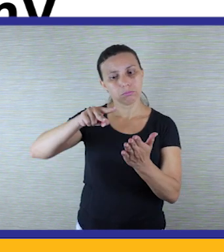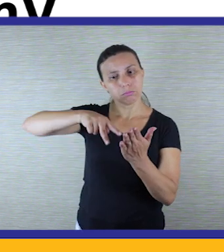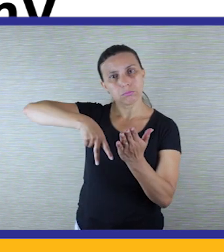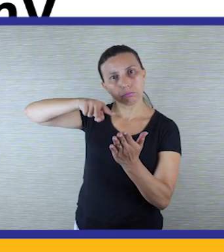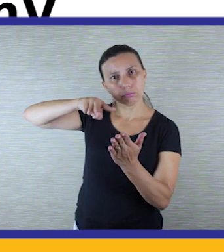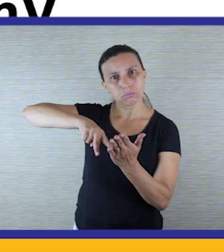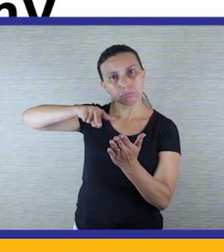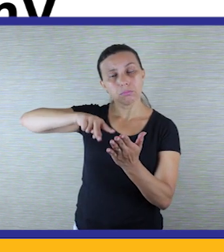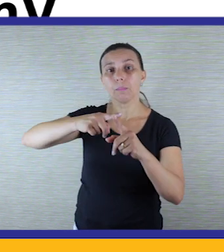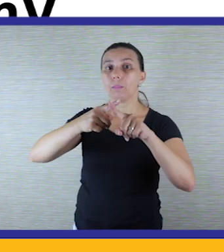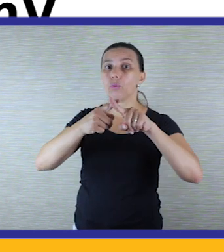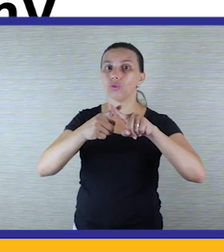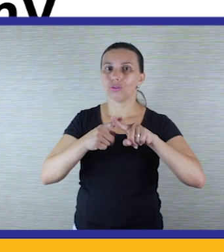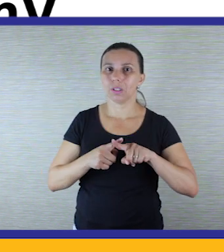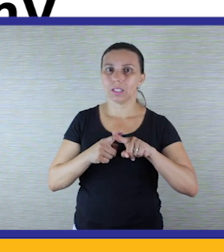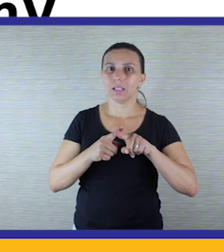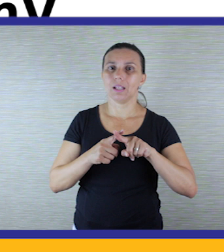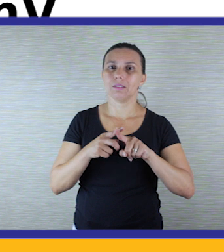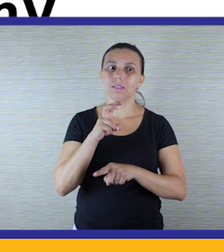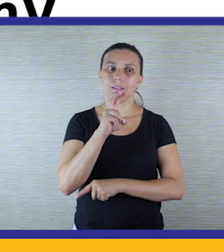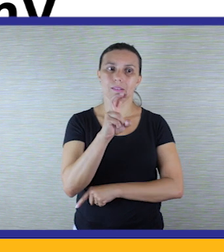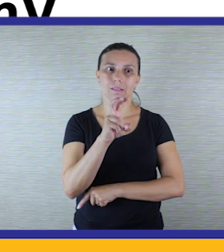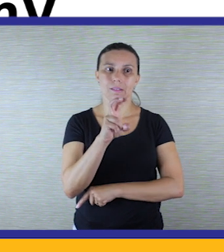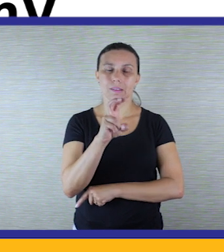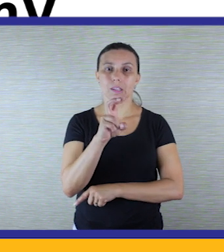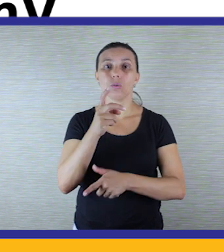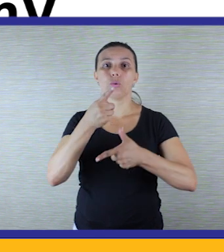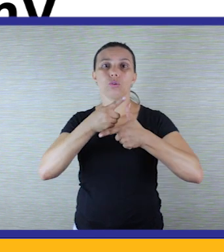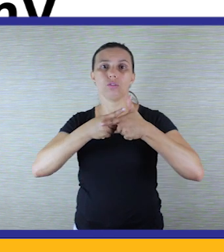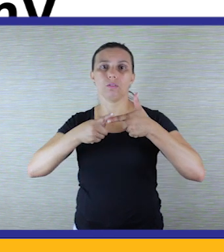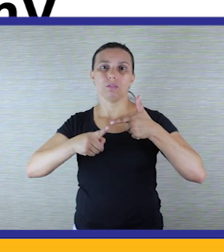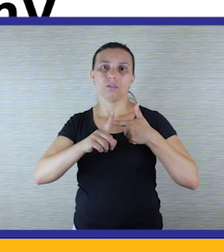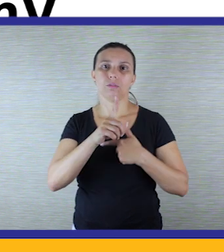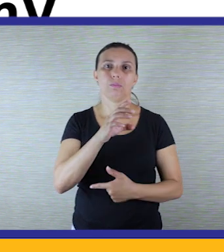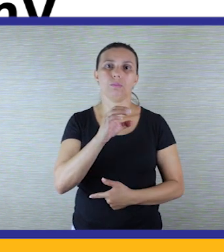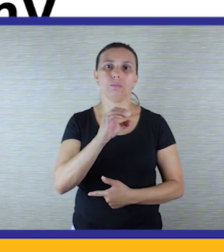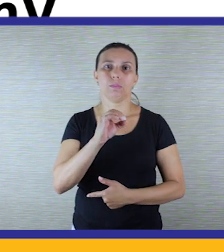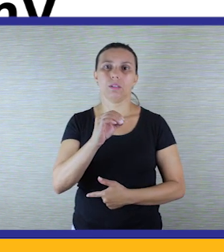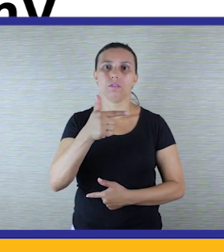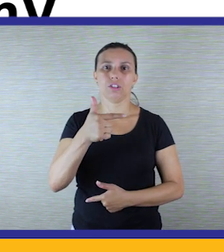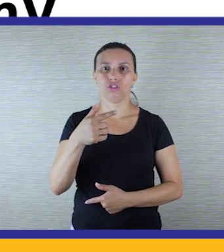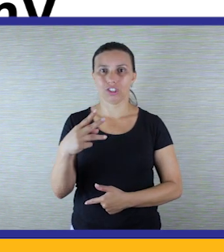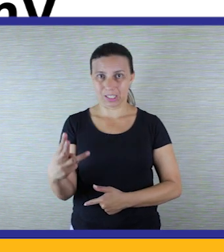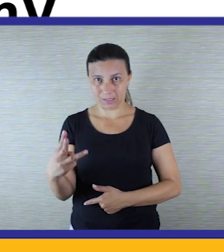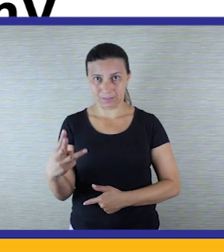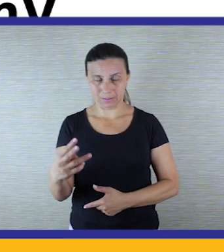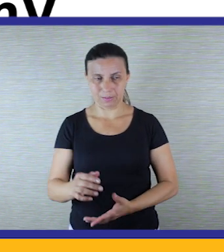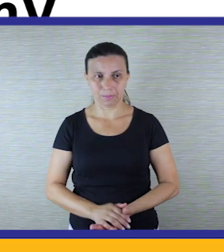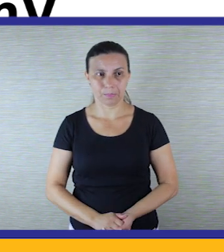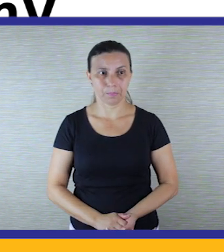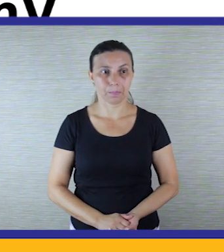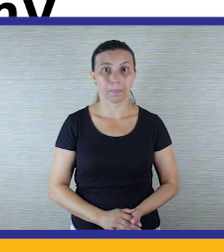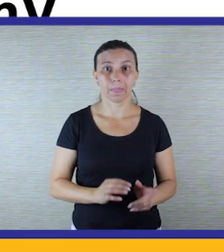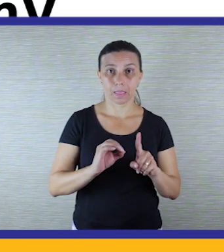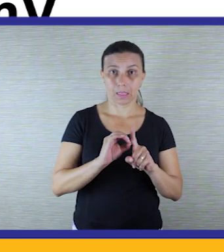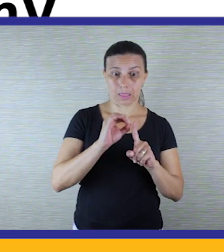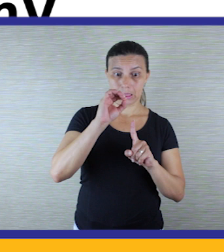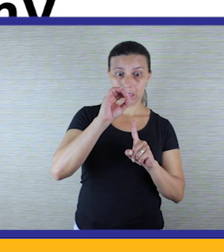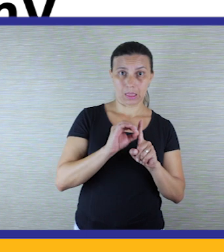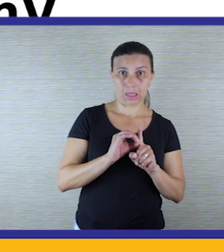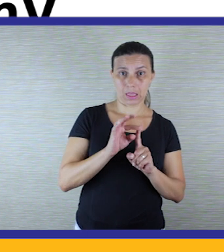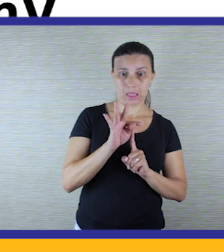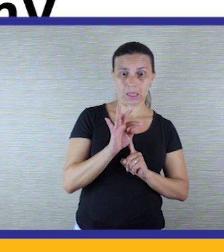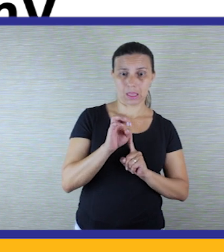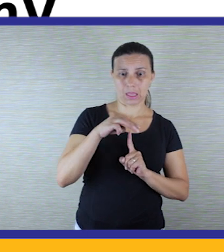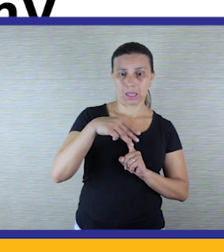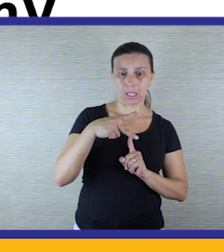0 vezes 5 dividido por 1023. A temperatura é a tensão